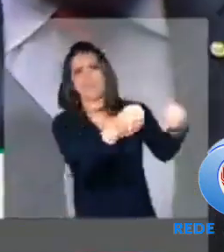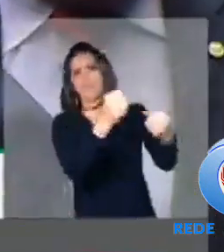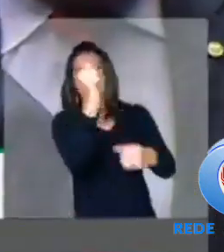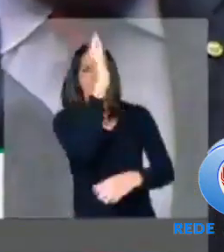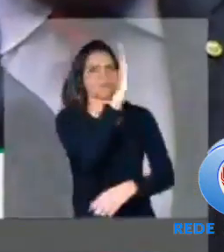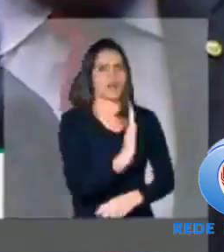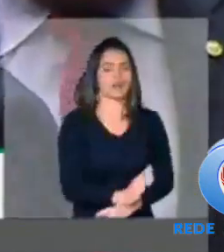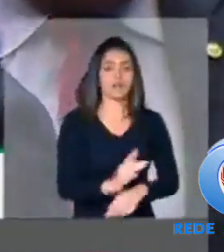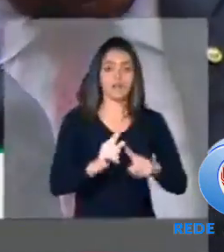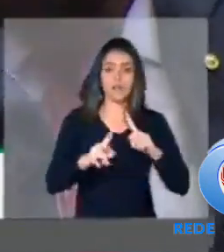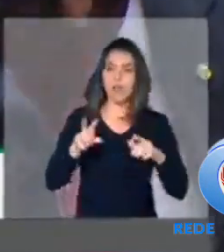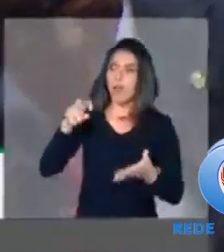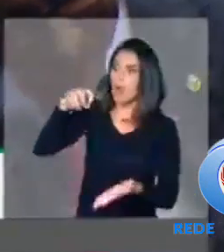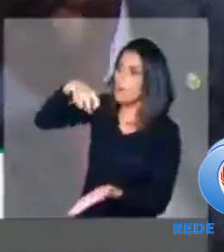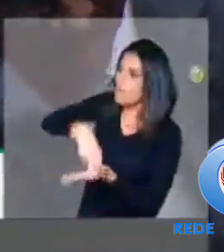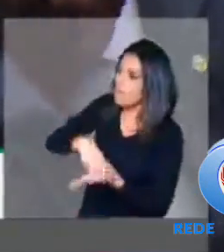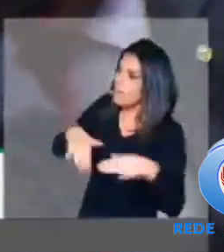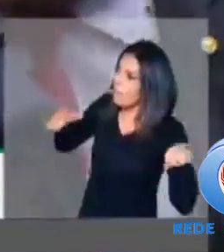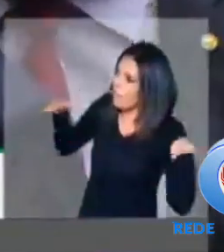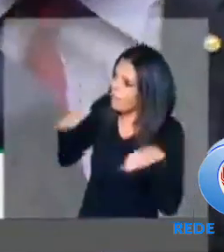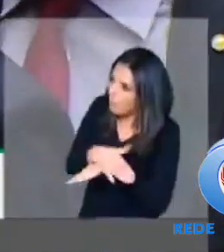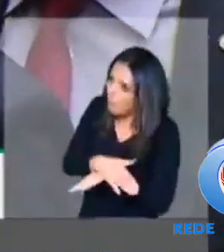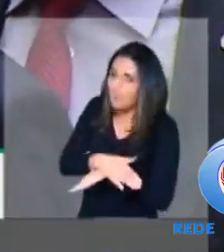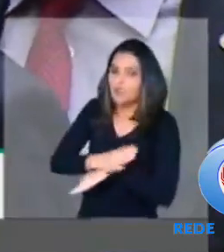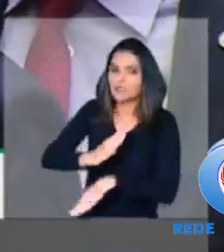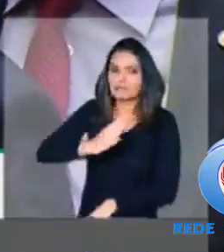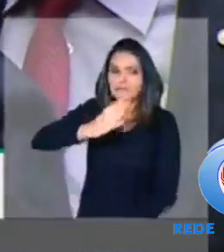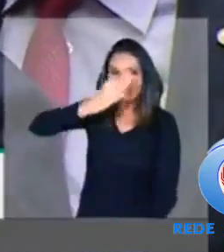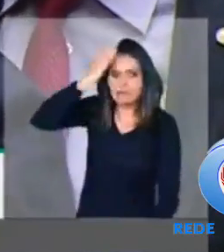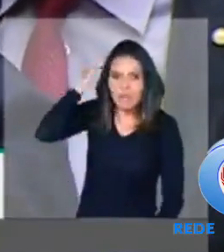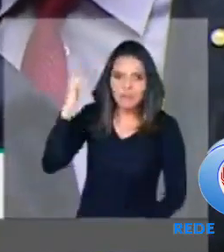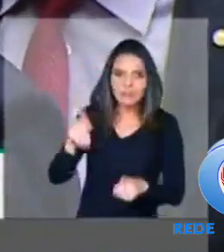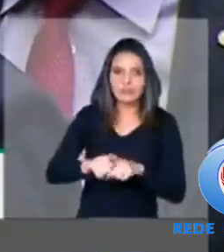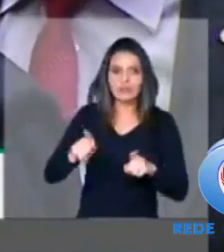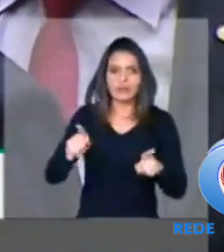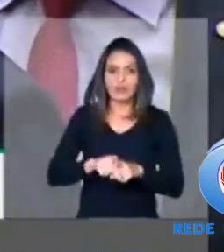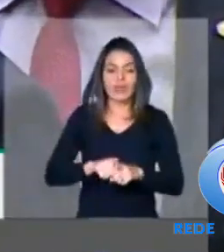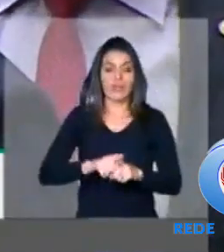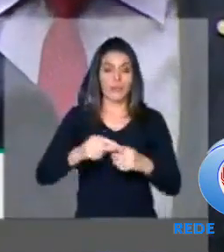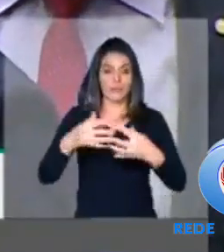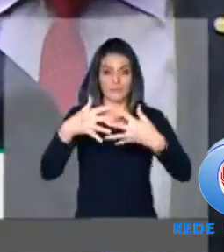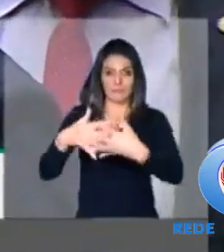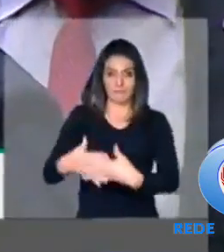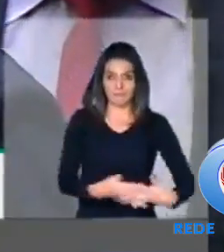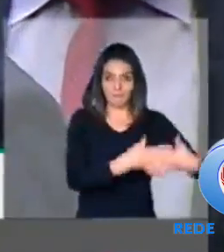mas se ajoelha para Donald Trump e presta continência para a bandeira dos Estados Unidos.